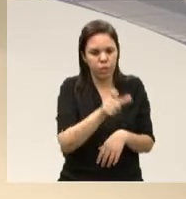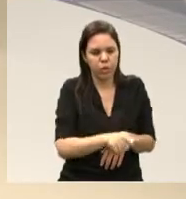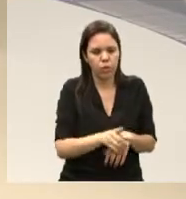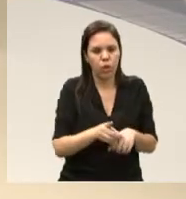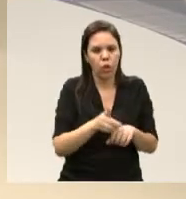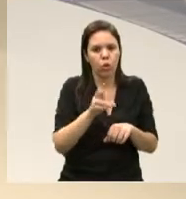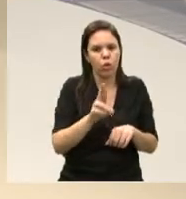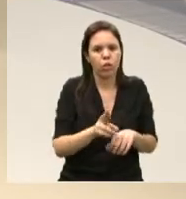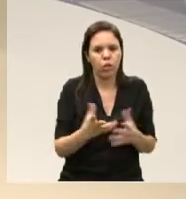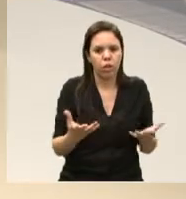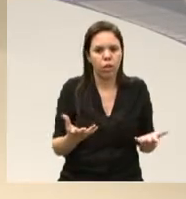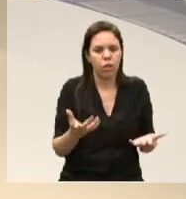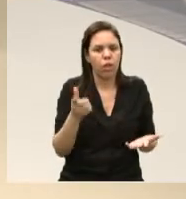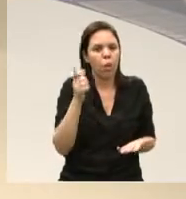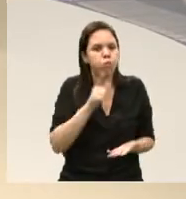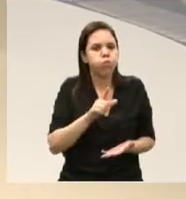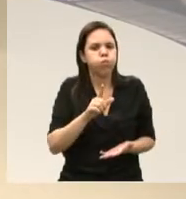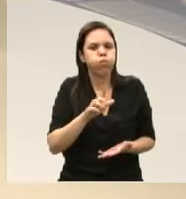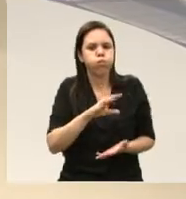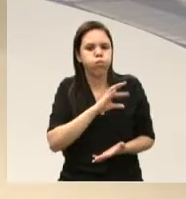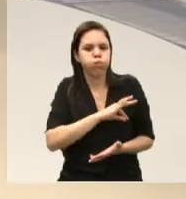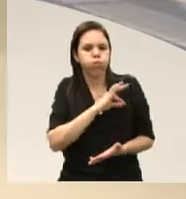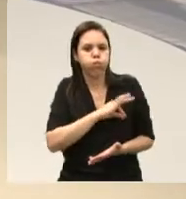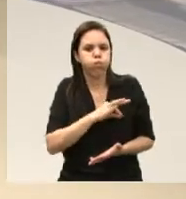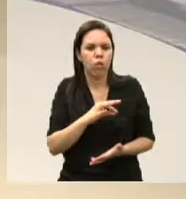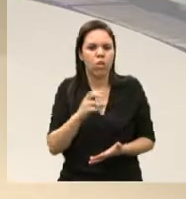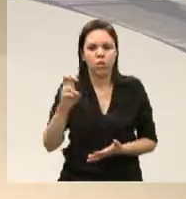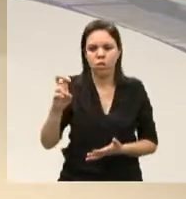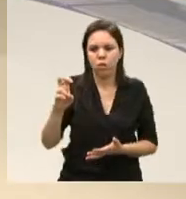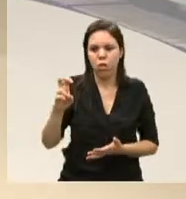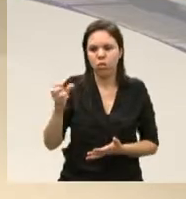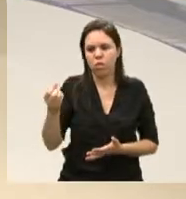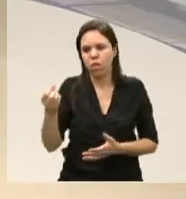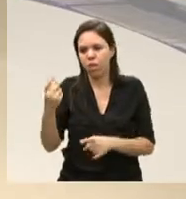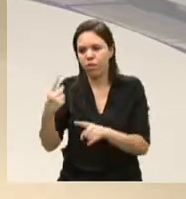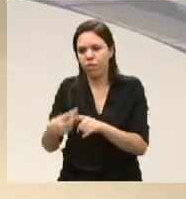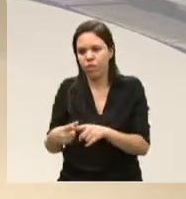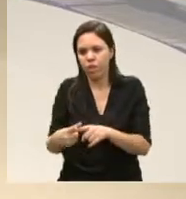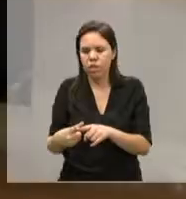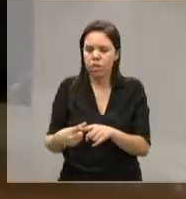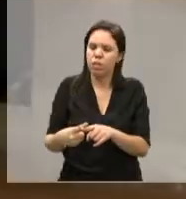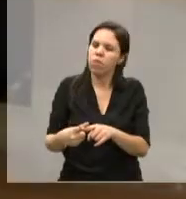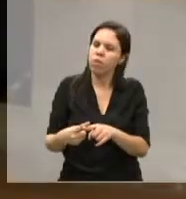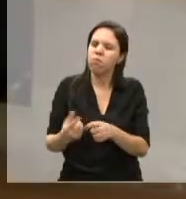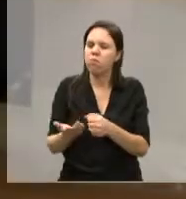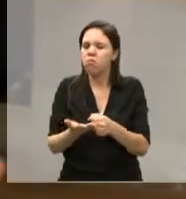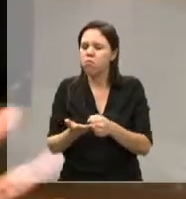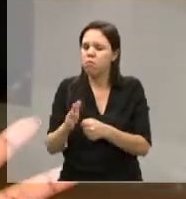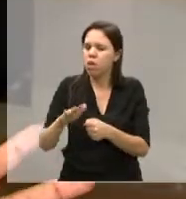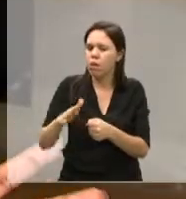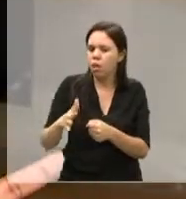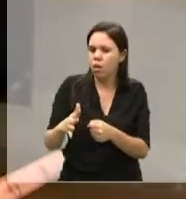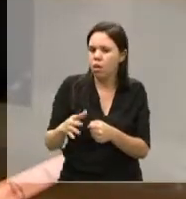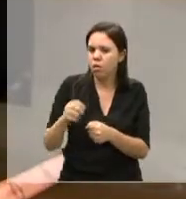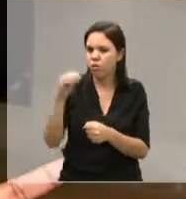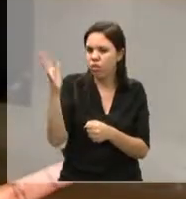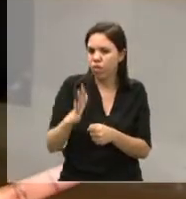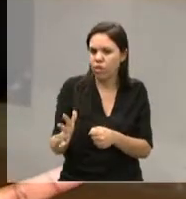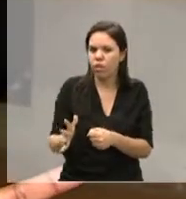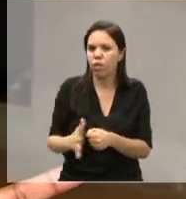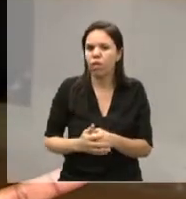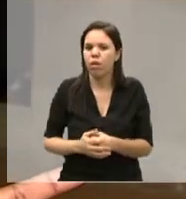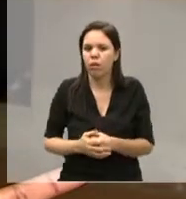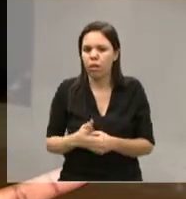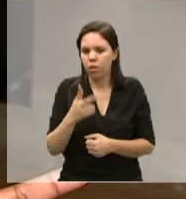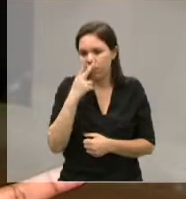doutorado ganha, em média, 5 a 6 vezes mais do que a média nacional. A gente fala num cenário difícil hoje em dia.